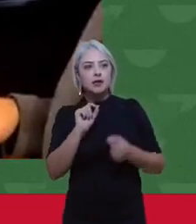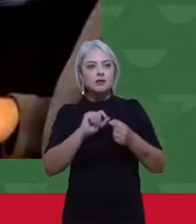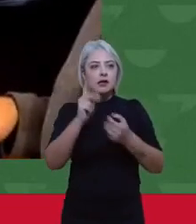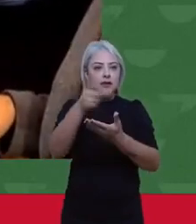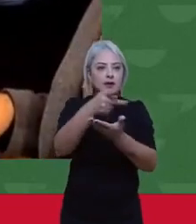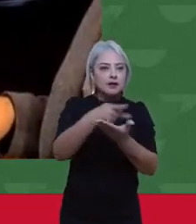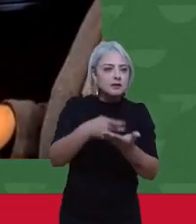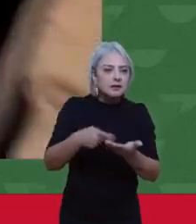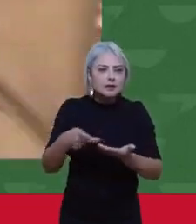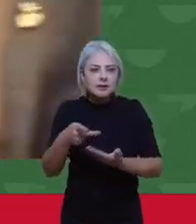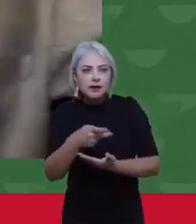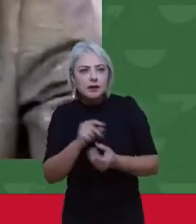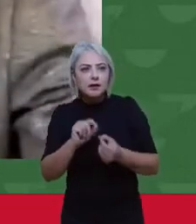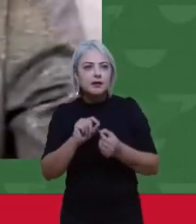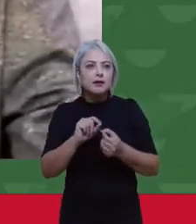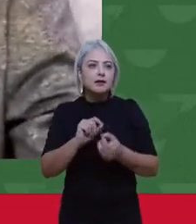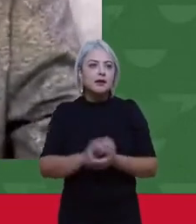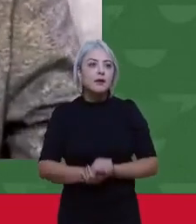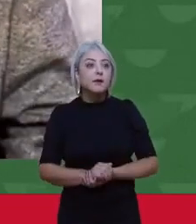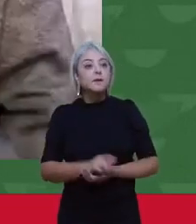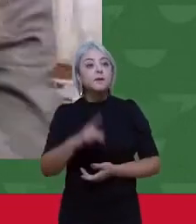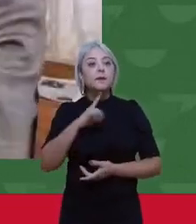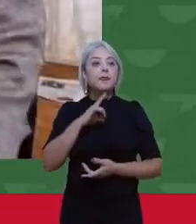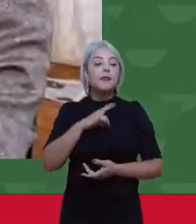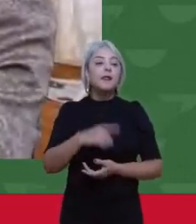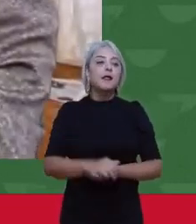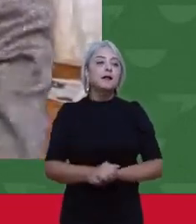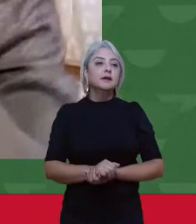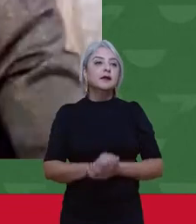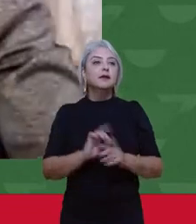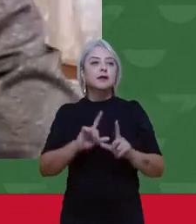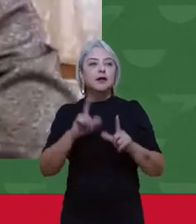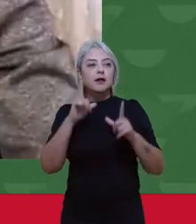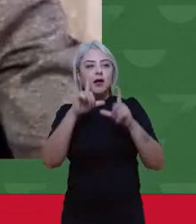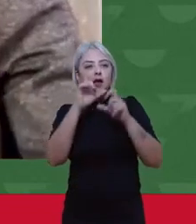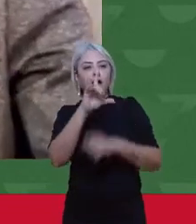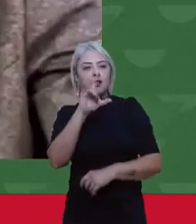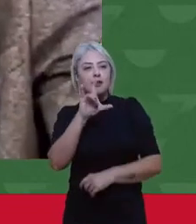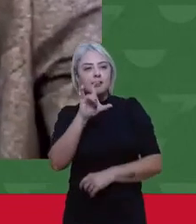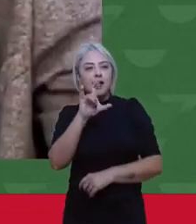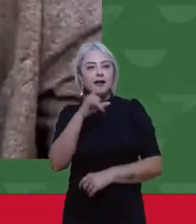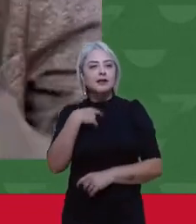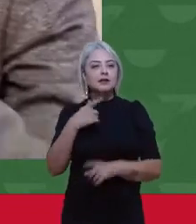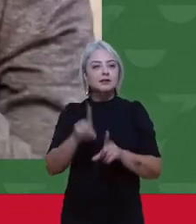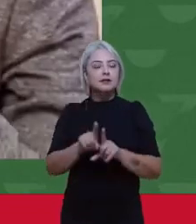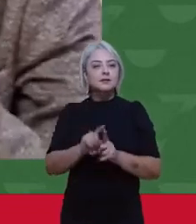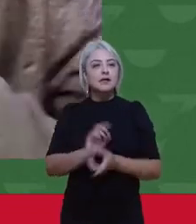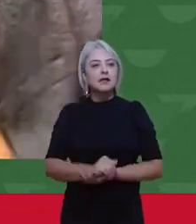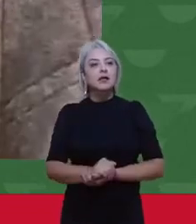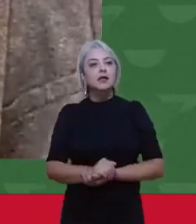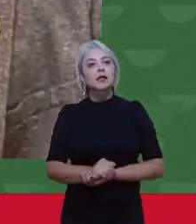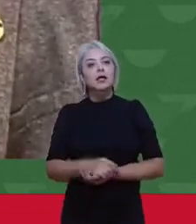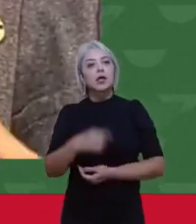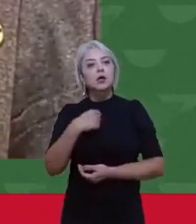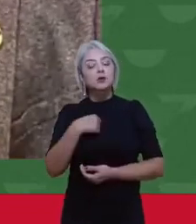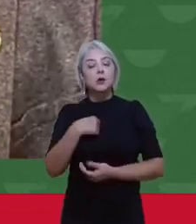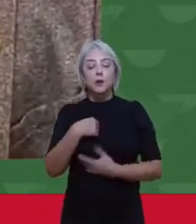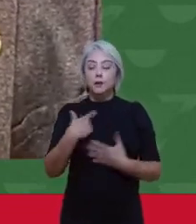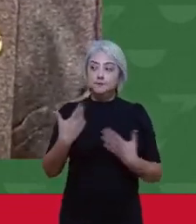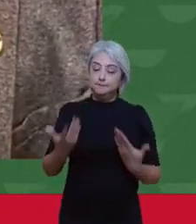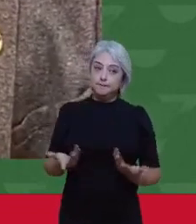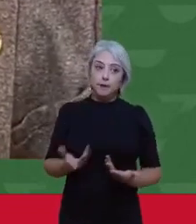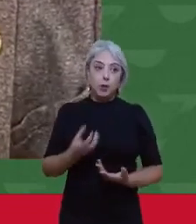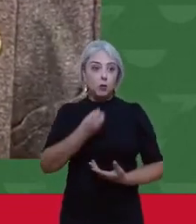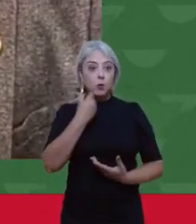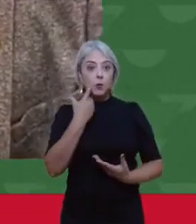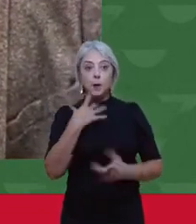desenha, você que faz, fala um pouco, porque todos eles trazem imagens fortes, eu estava acompanhando no Instagram também. Fala um pouco disso. Bom, eu